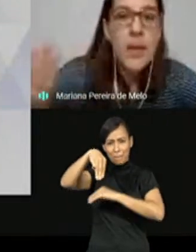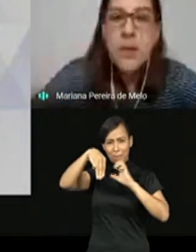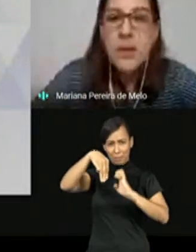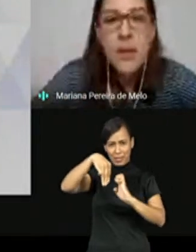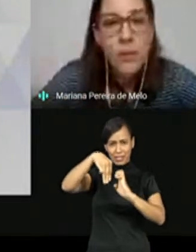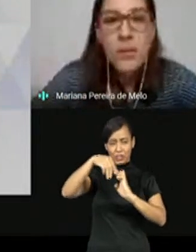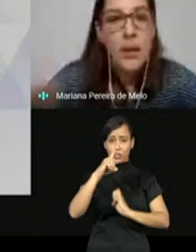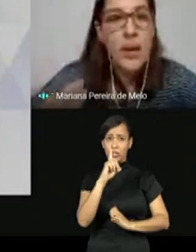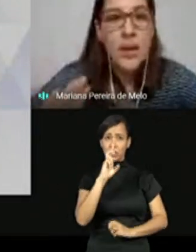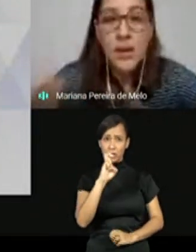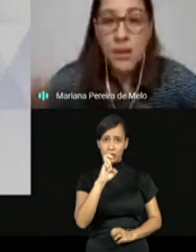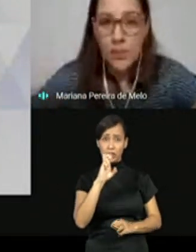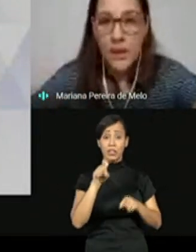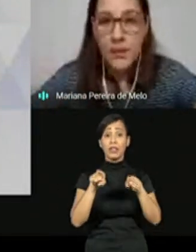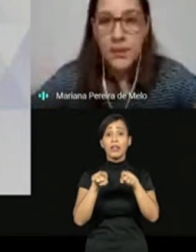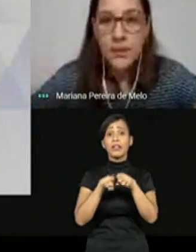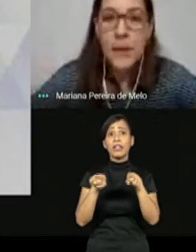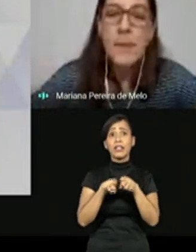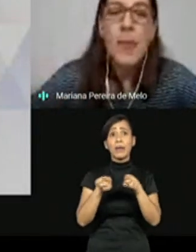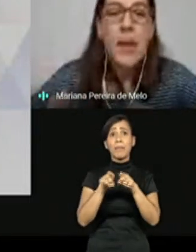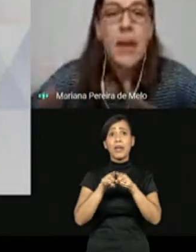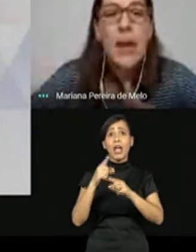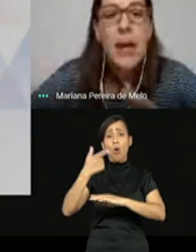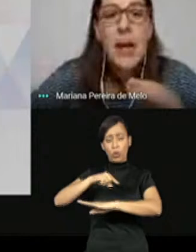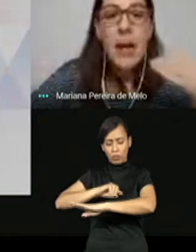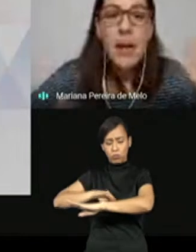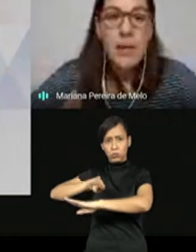a variância 1, elas são iguais, né?